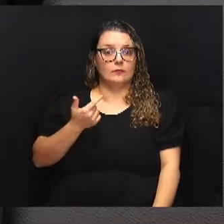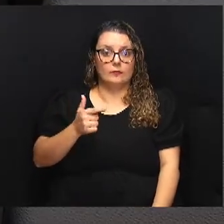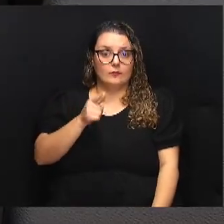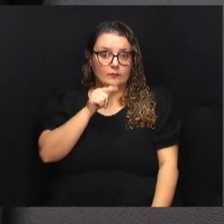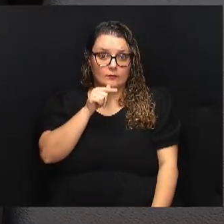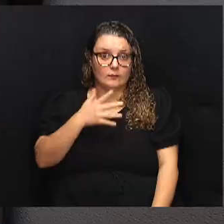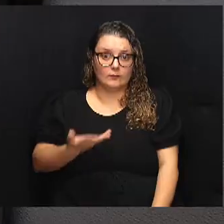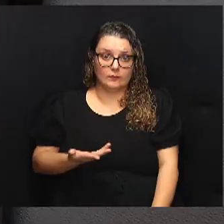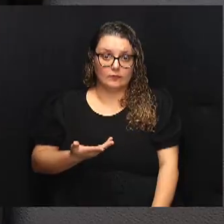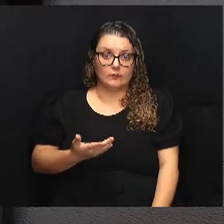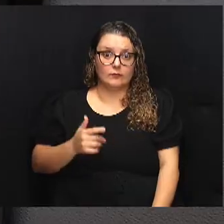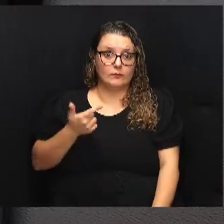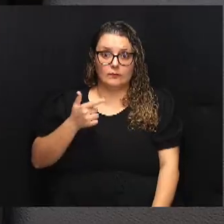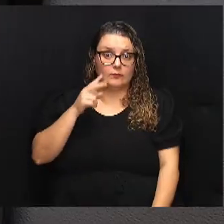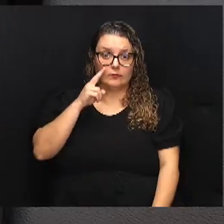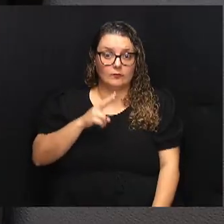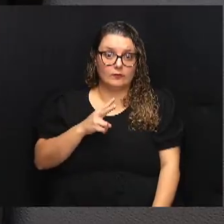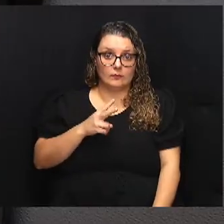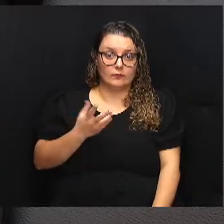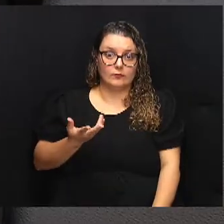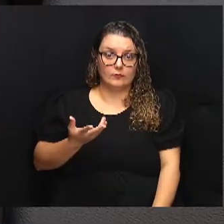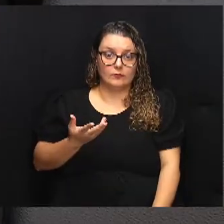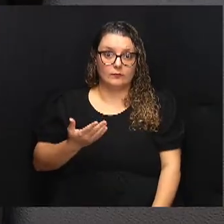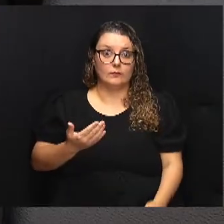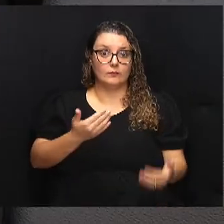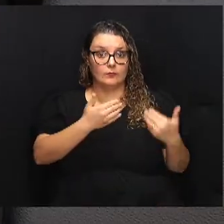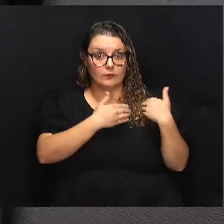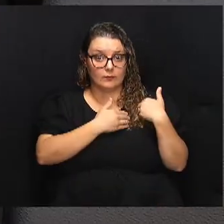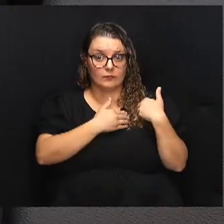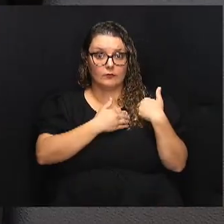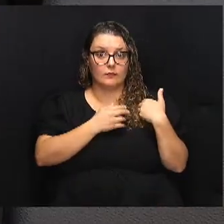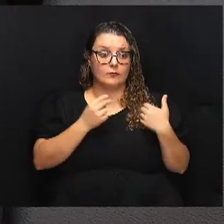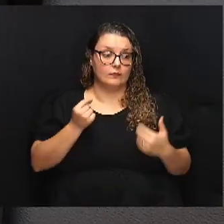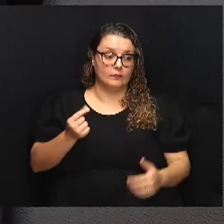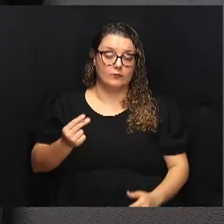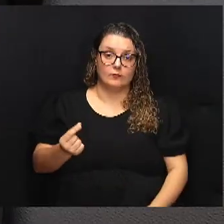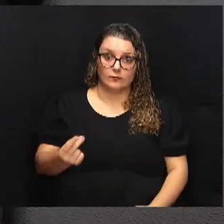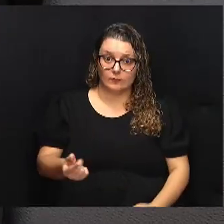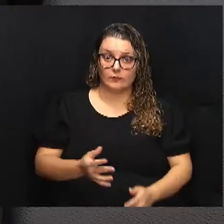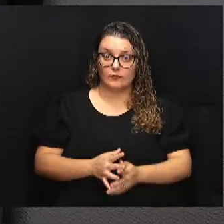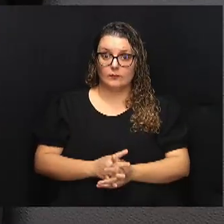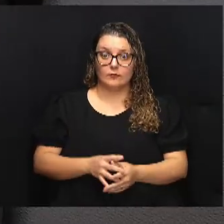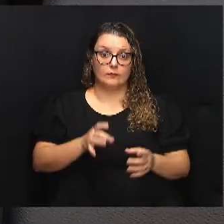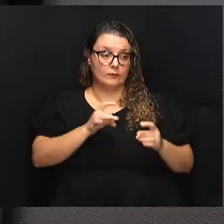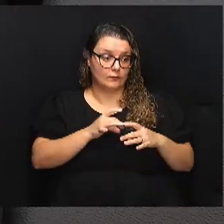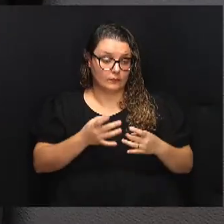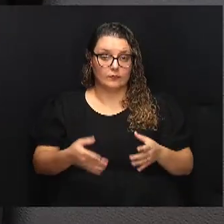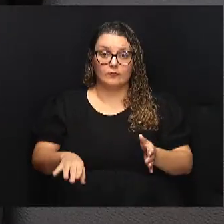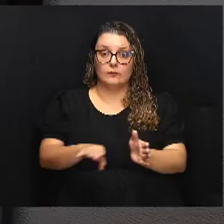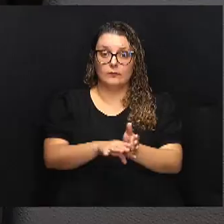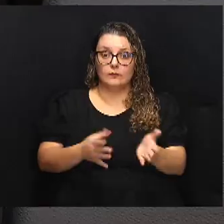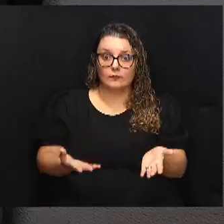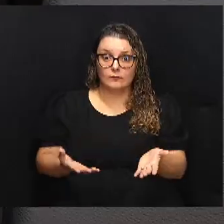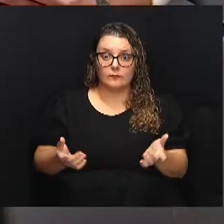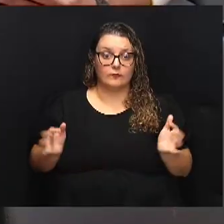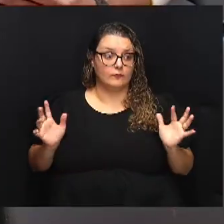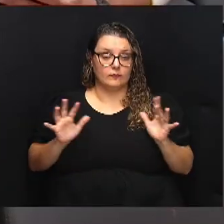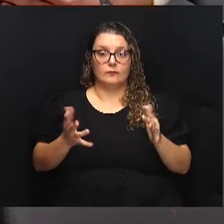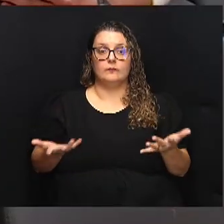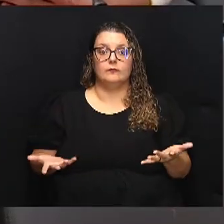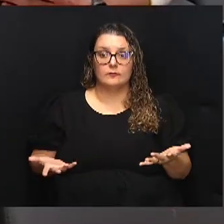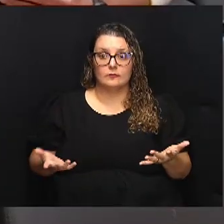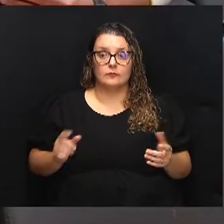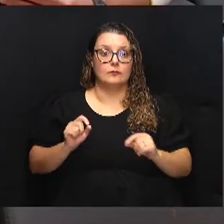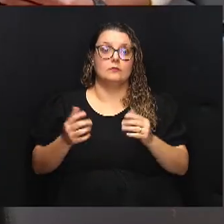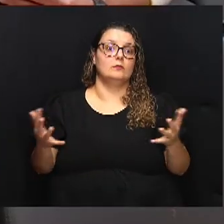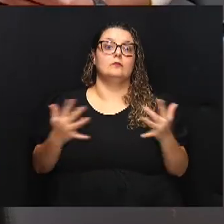água. Não via o dono, não via o tutor deles há algum tempo. Então eles estavam com medo. Eu cheguei lá com aquele monte de gente, falei assim, quem que é esse pessoal